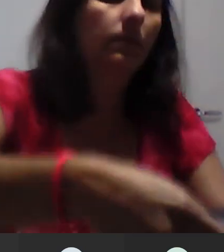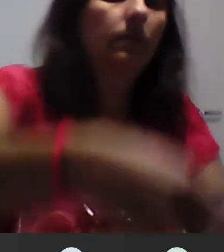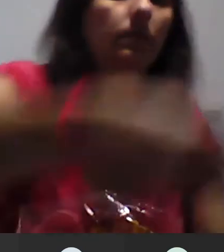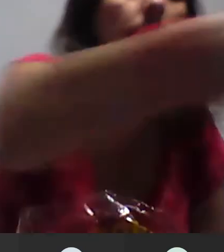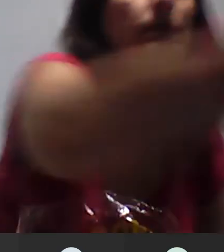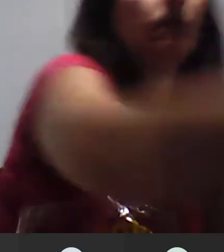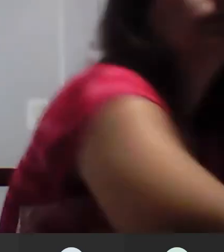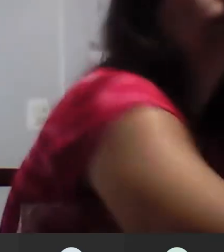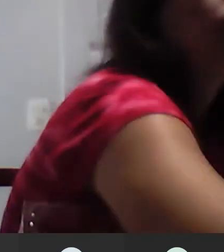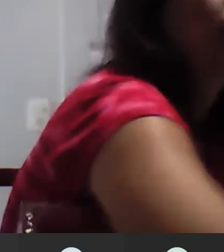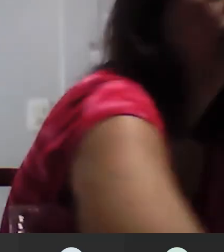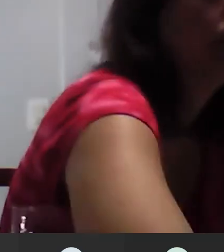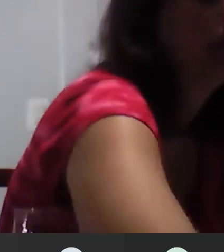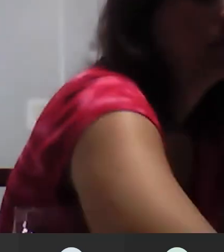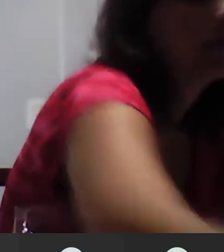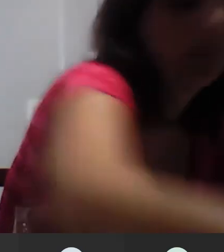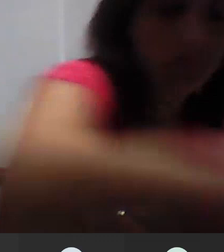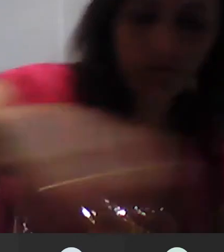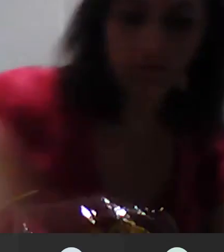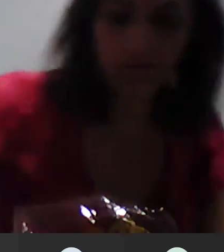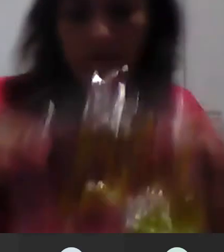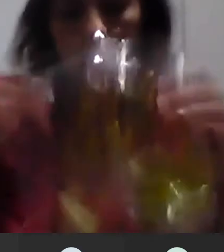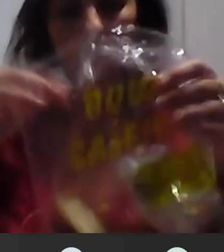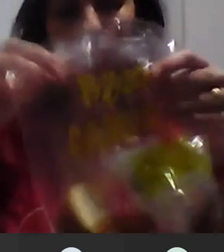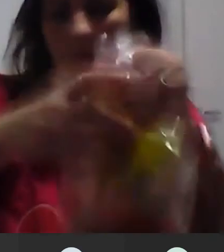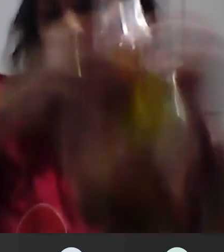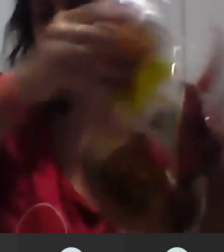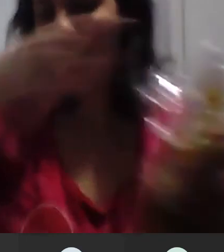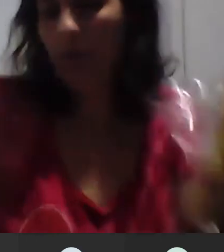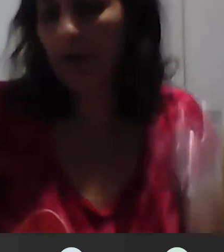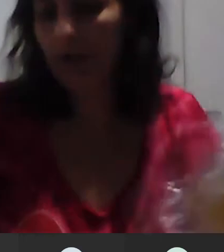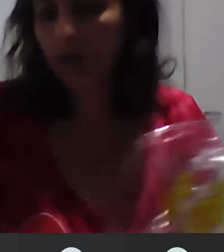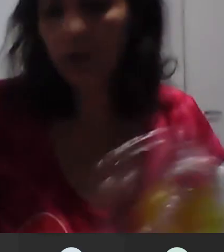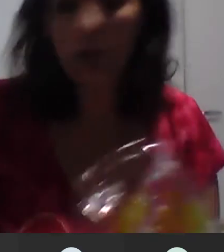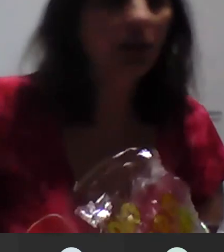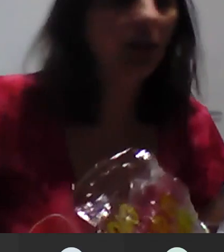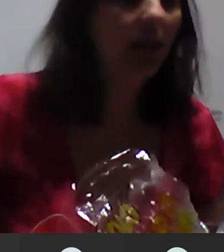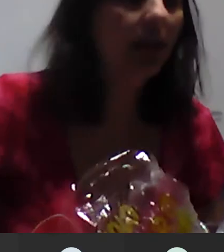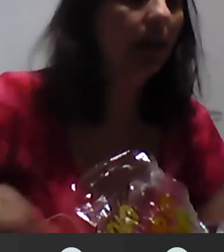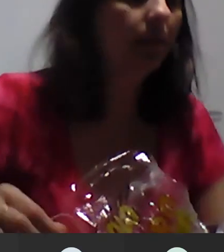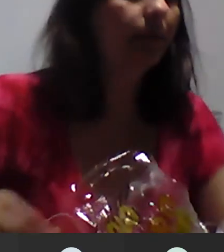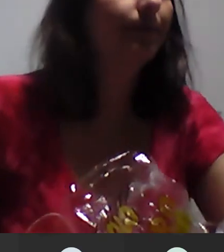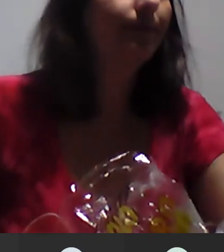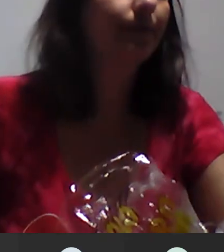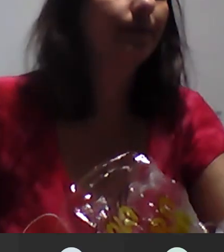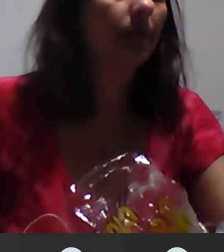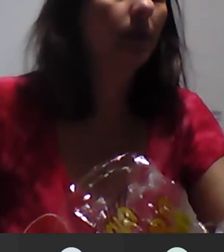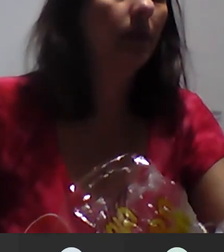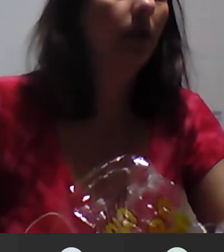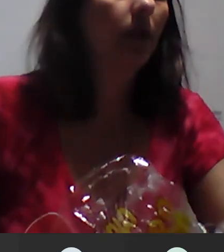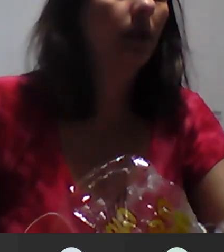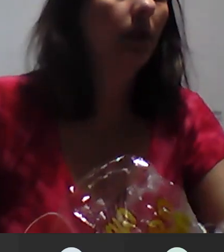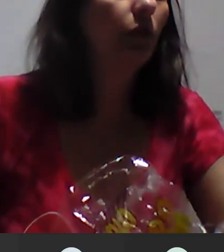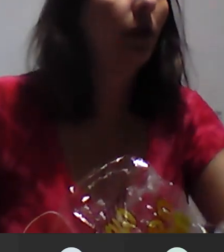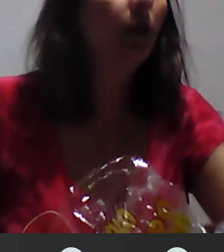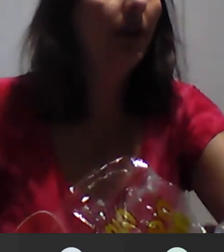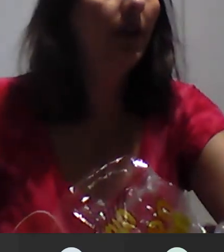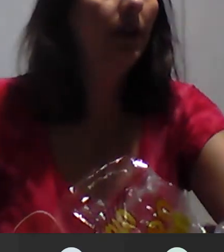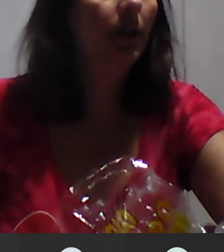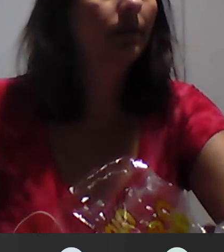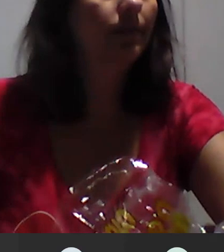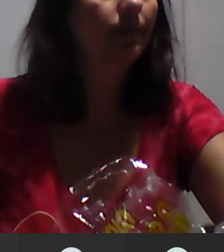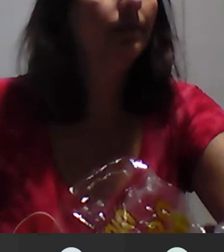né, isso tudo precisa ser observado, que ele não deve ficar perto de calor, não deve ser